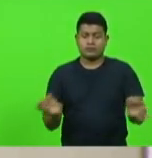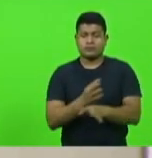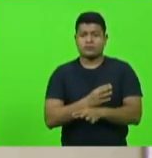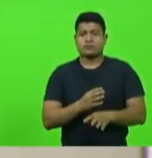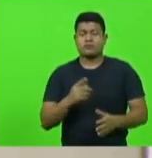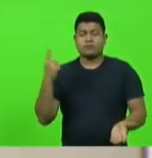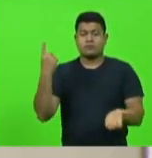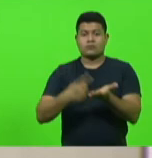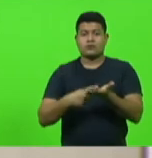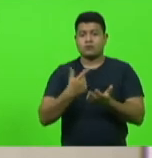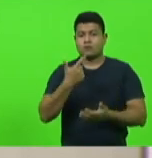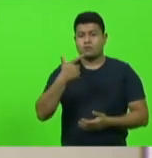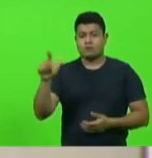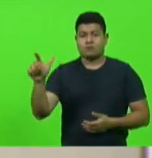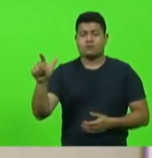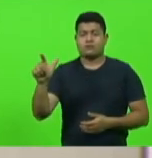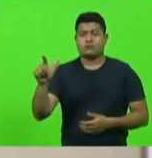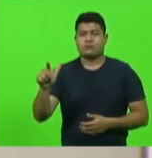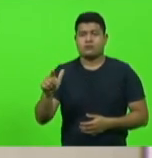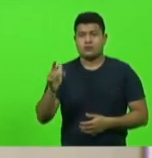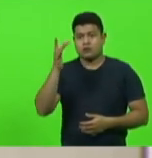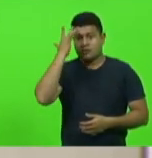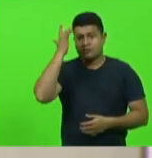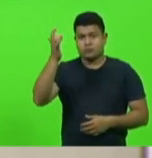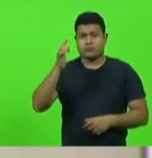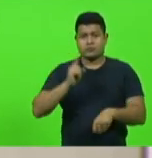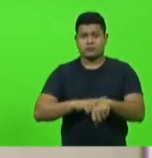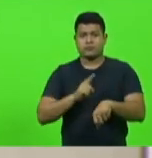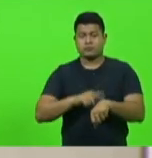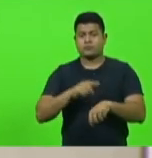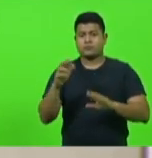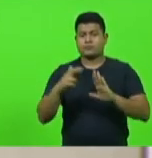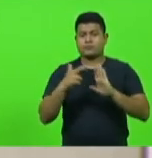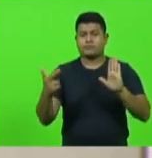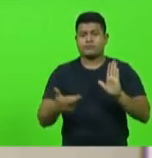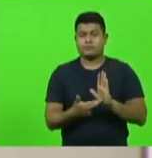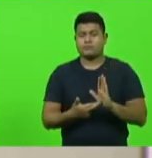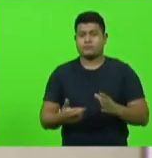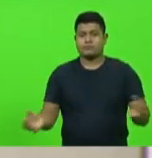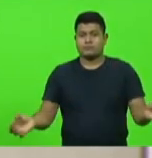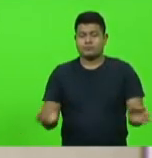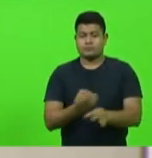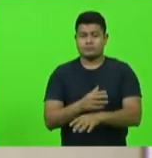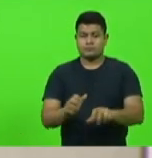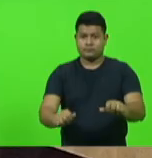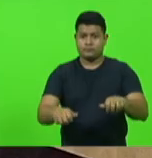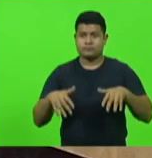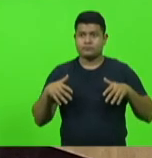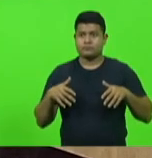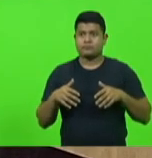sessão, convoca outra sessão ordinária para amanhã no horário regimental. Está encerrada a presente sessão.